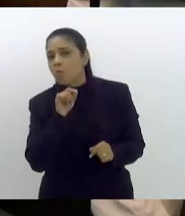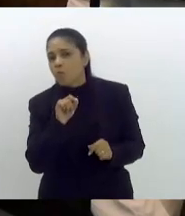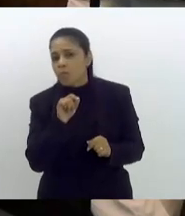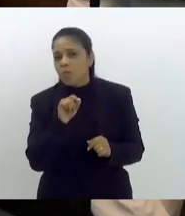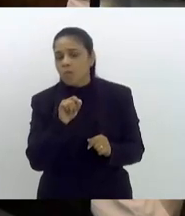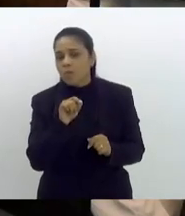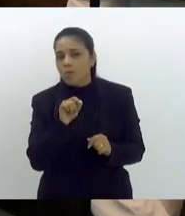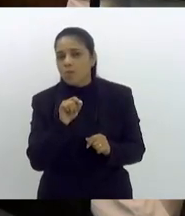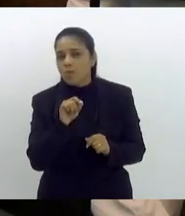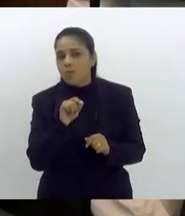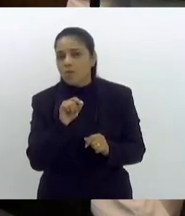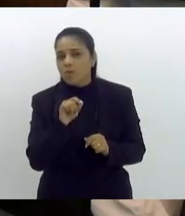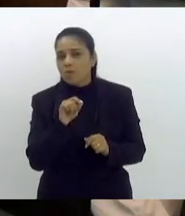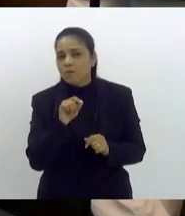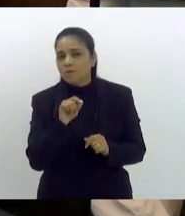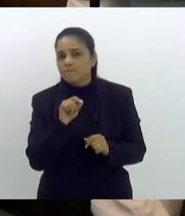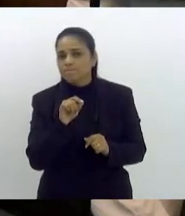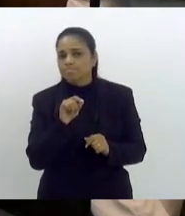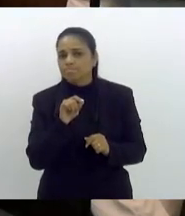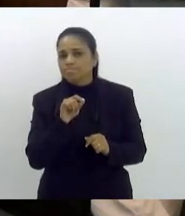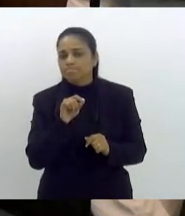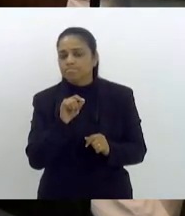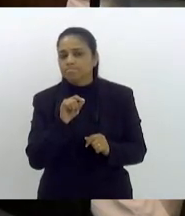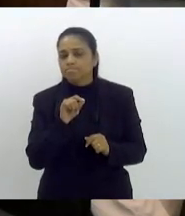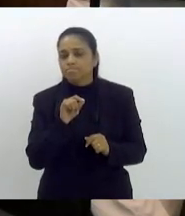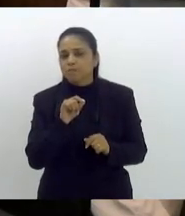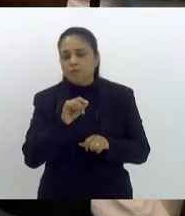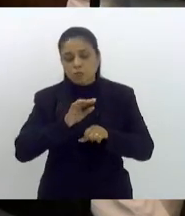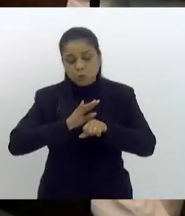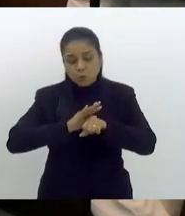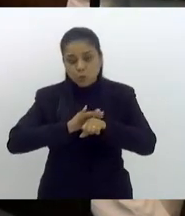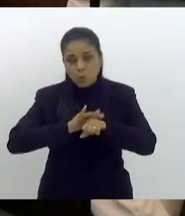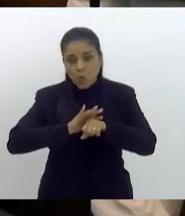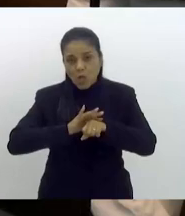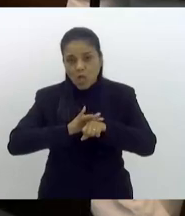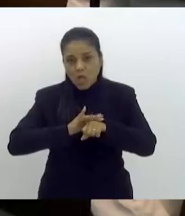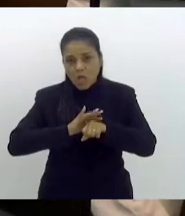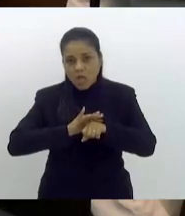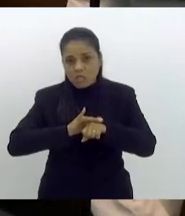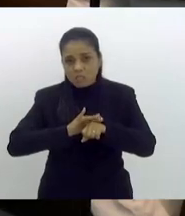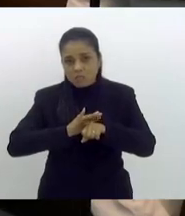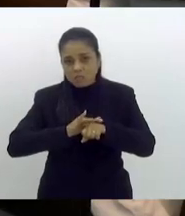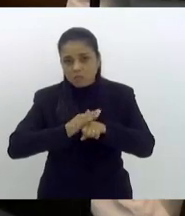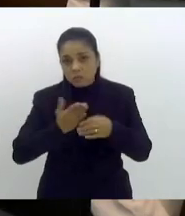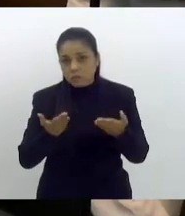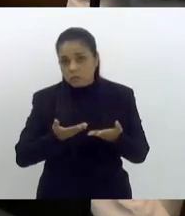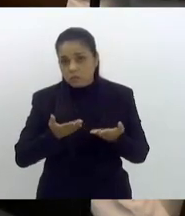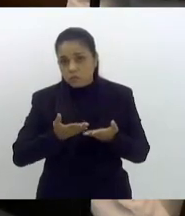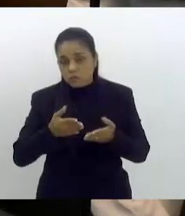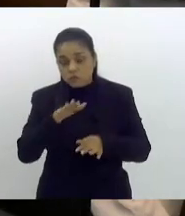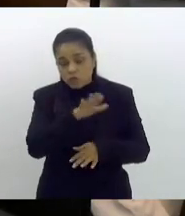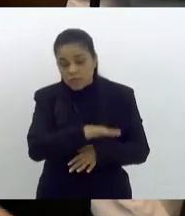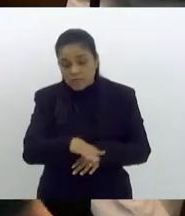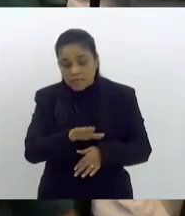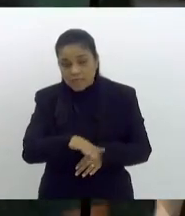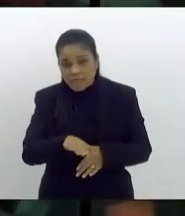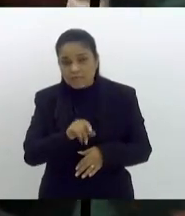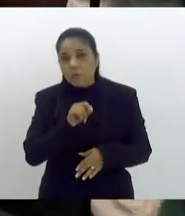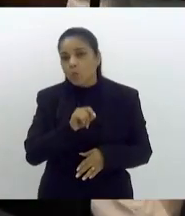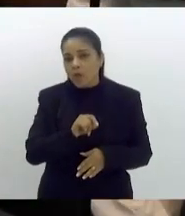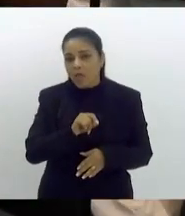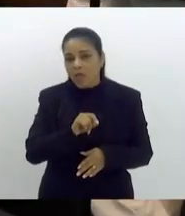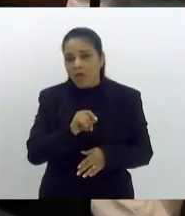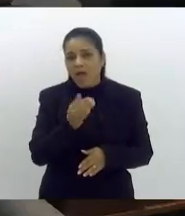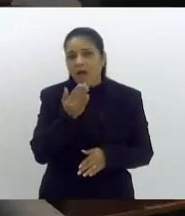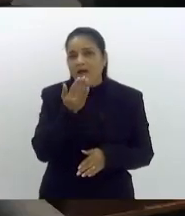parte significativa das doenças vem da Criança e vem da alimentação e